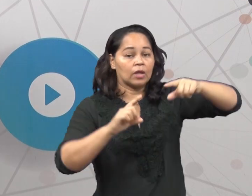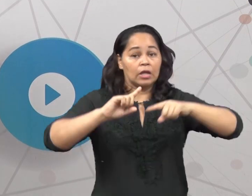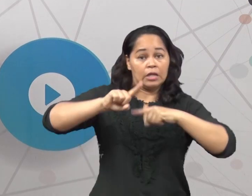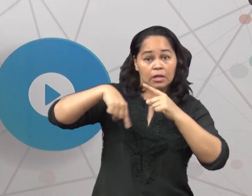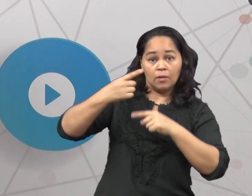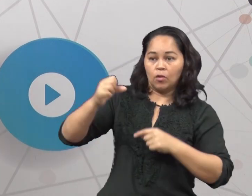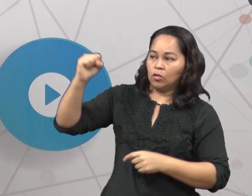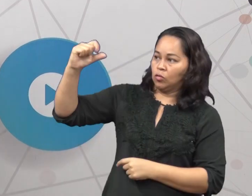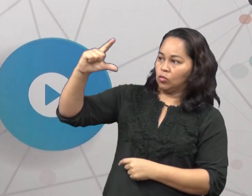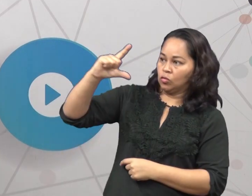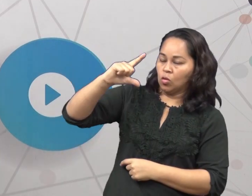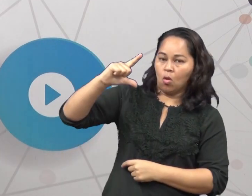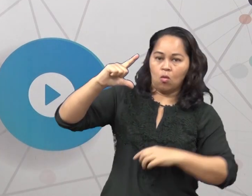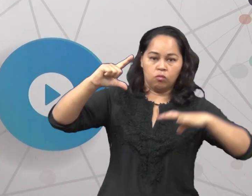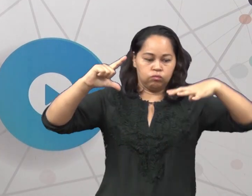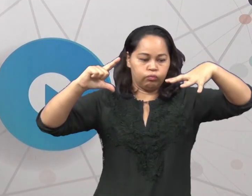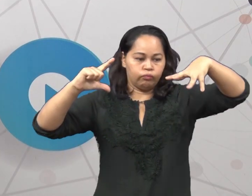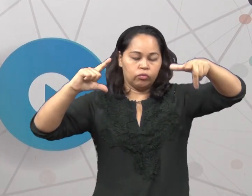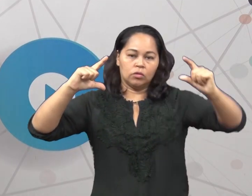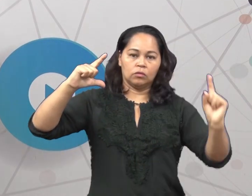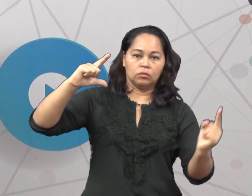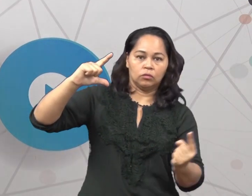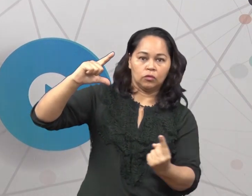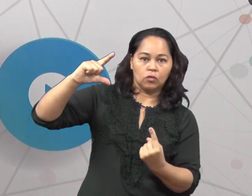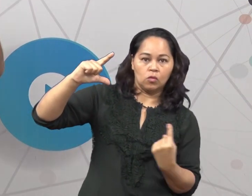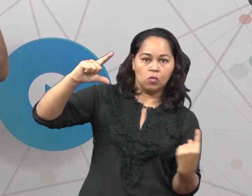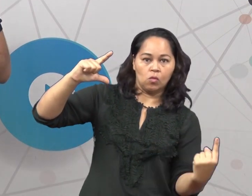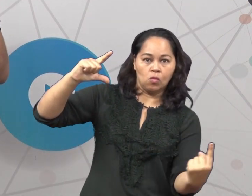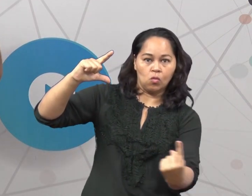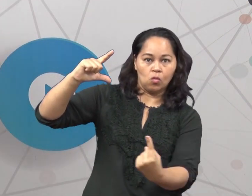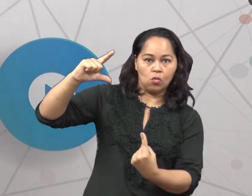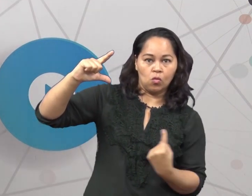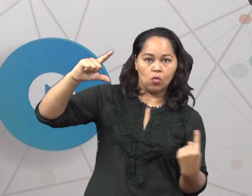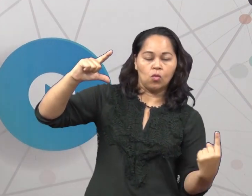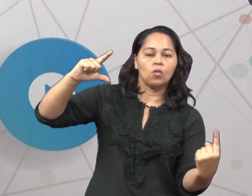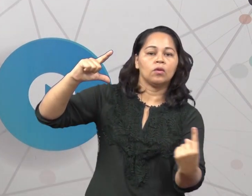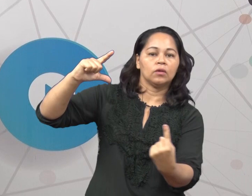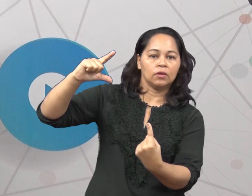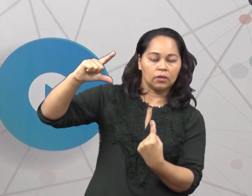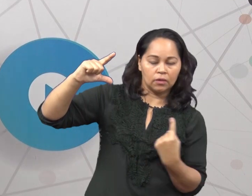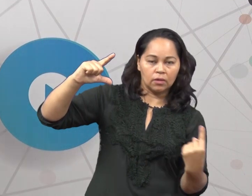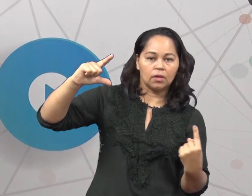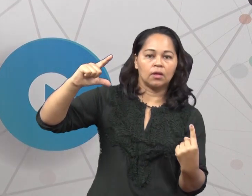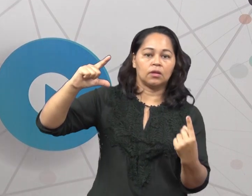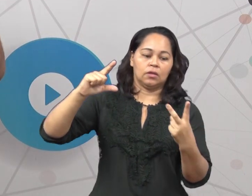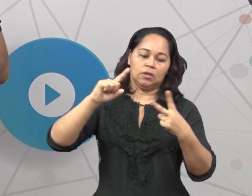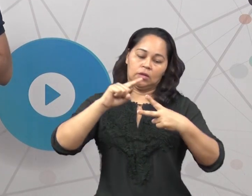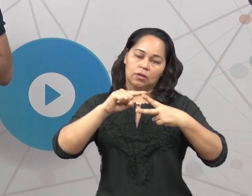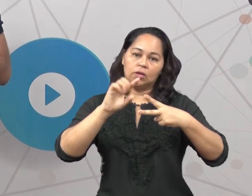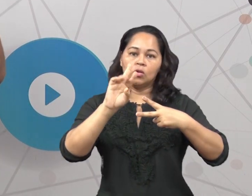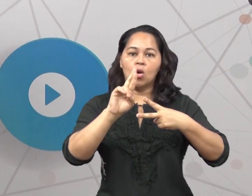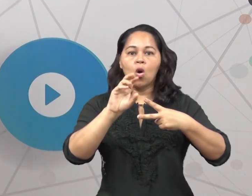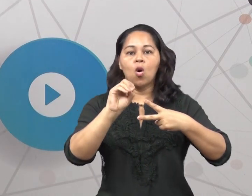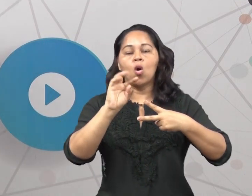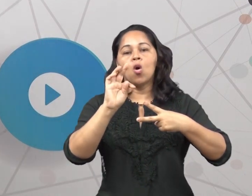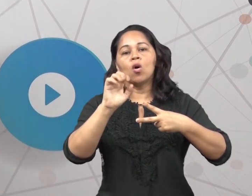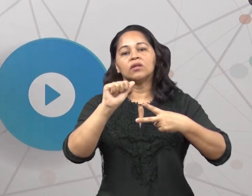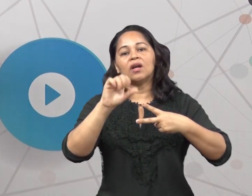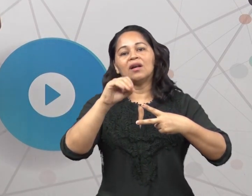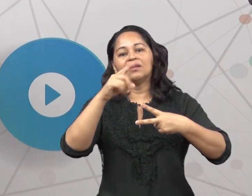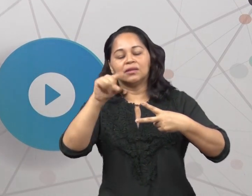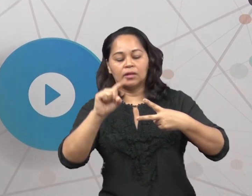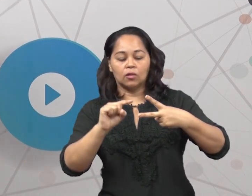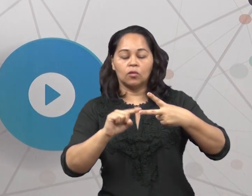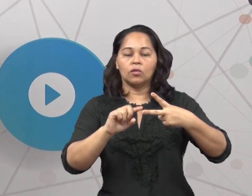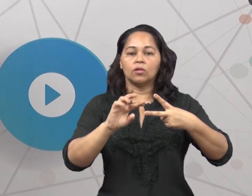Sol para formar o movimento de translação, que também é contagem de tempo. E o tempo